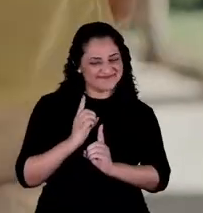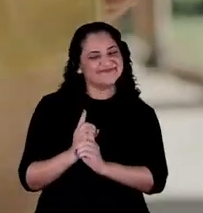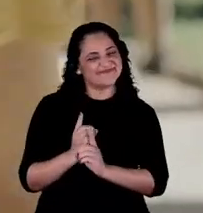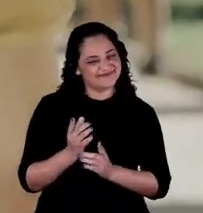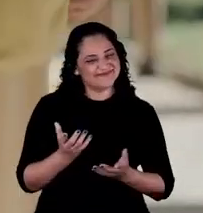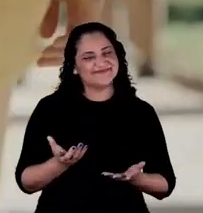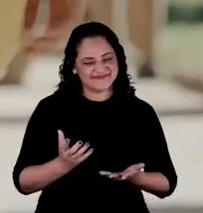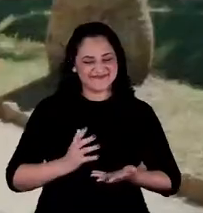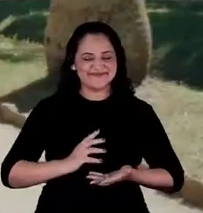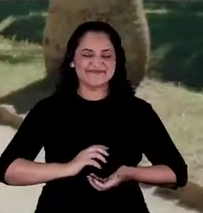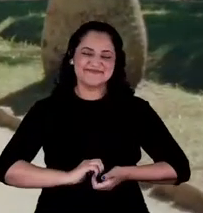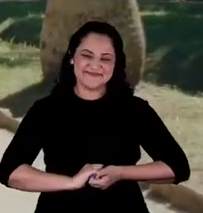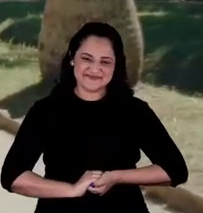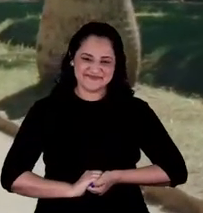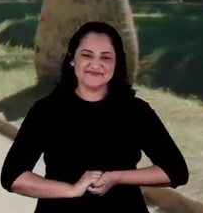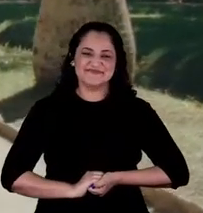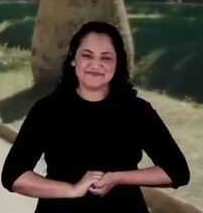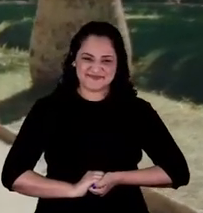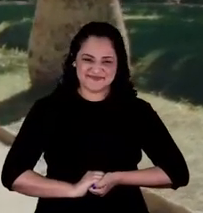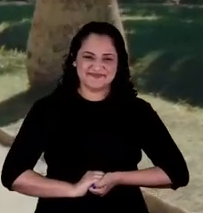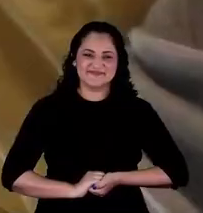e gera encontros